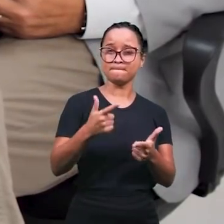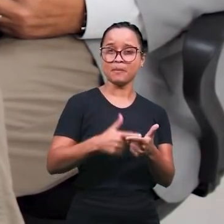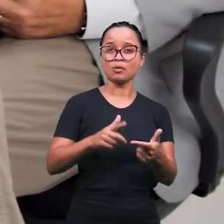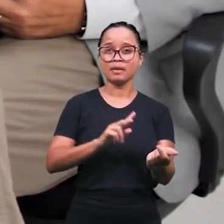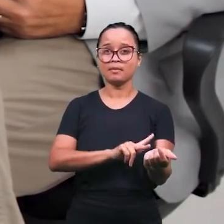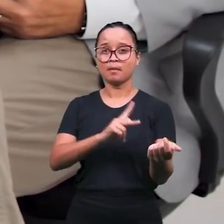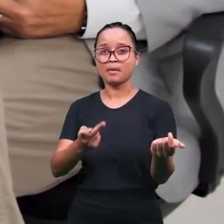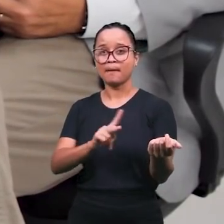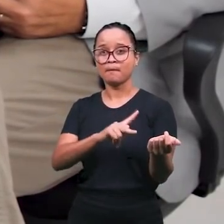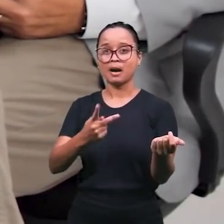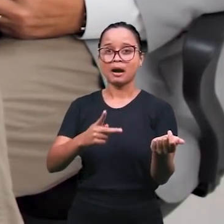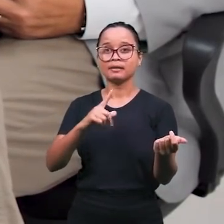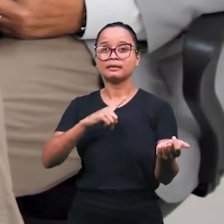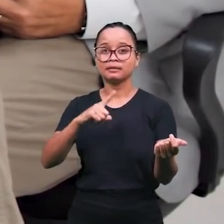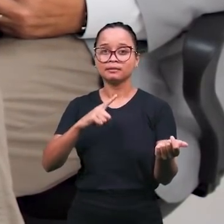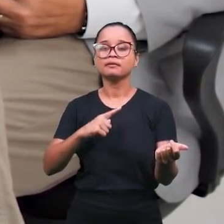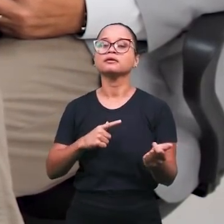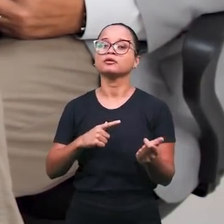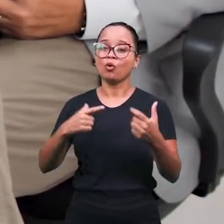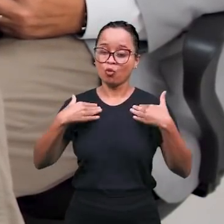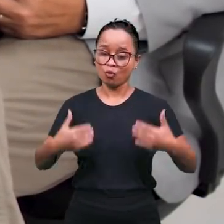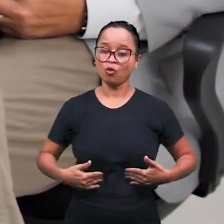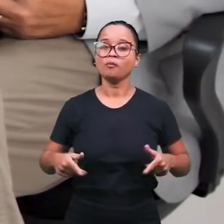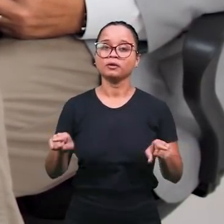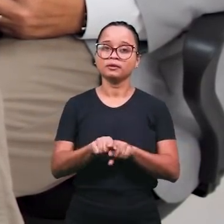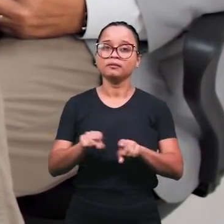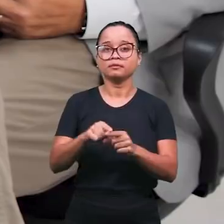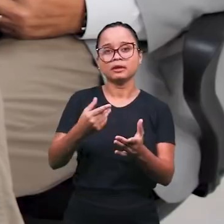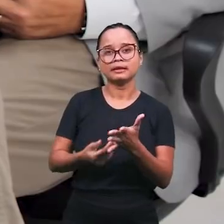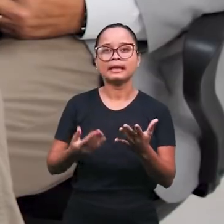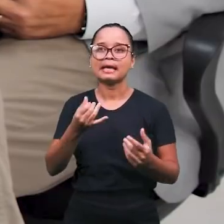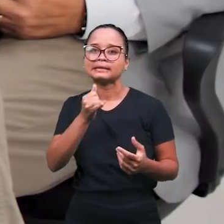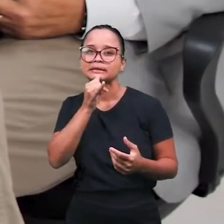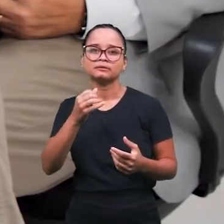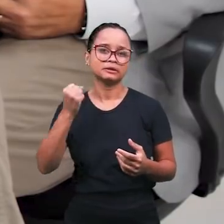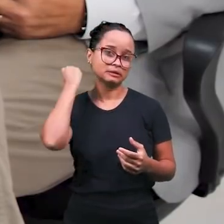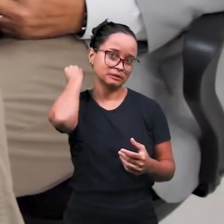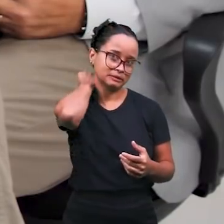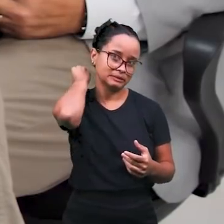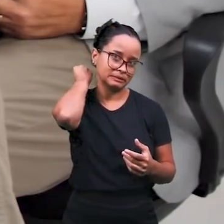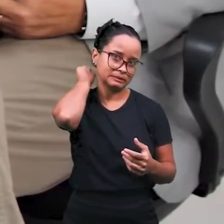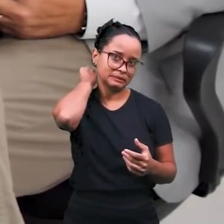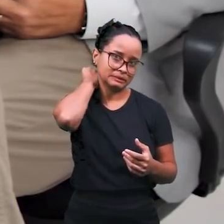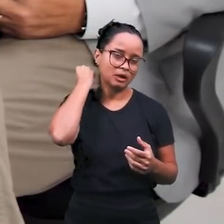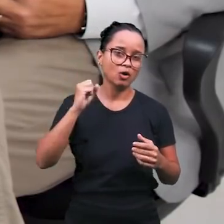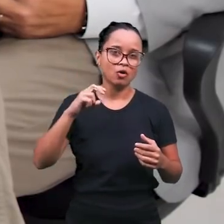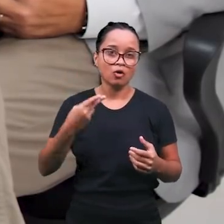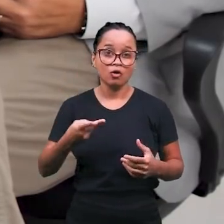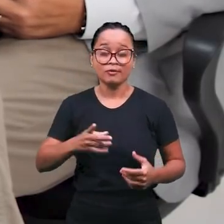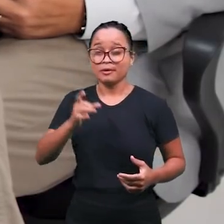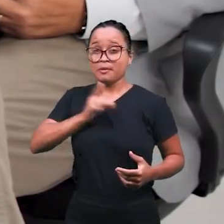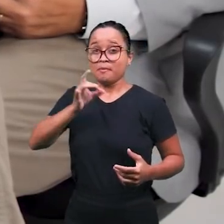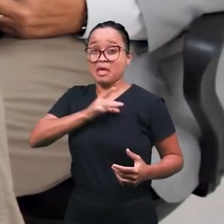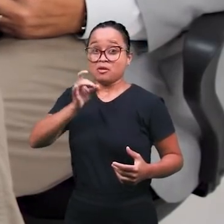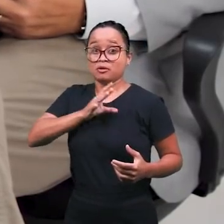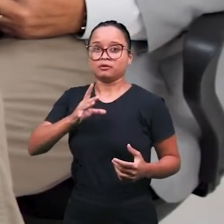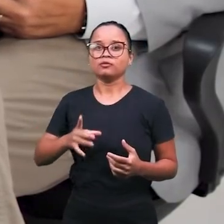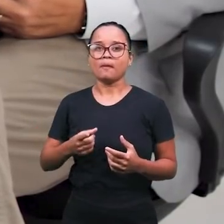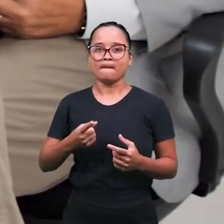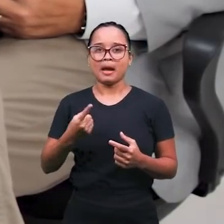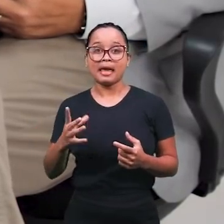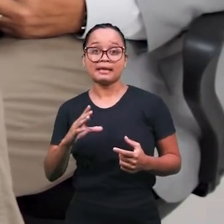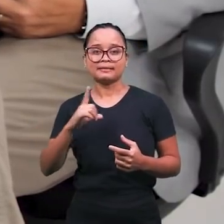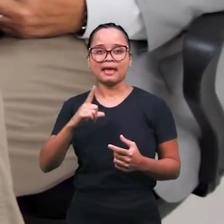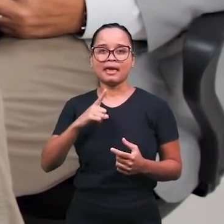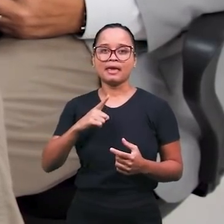corpo entra em desequilíbrio. Por exemplo, como eu te disse, uma reação de estresse ou de ataque de pânico, você libera muito